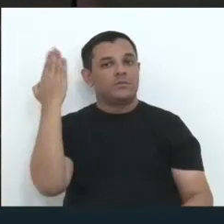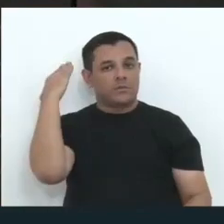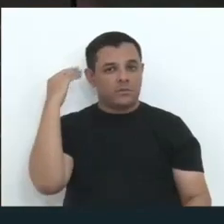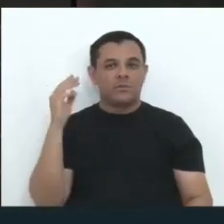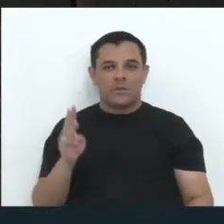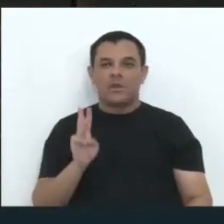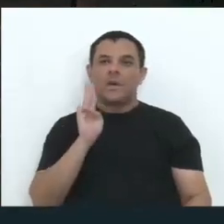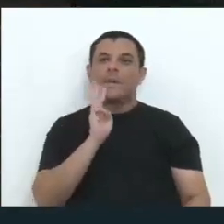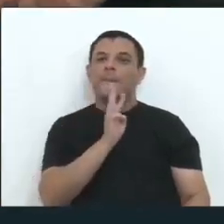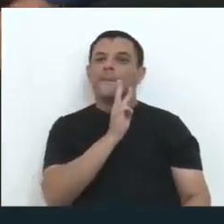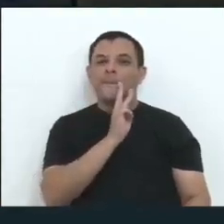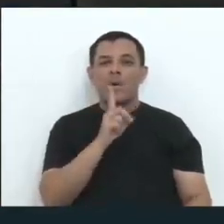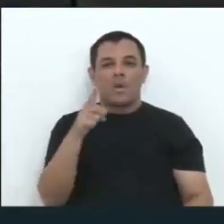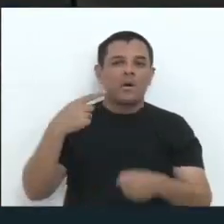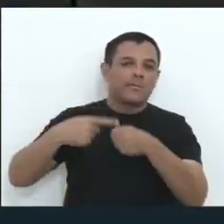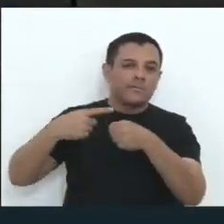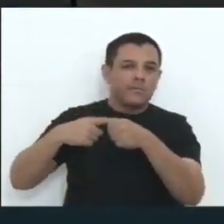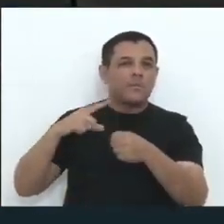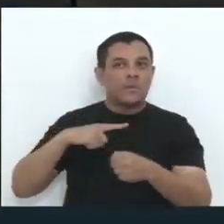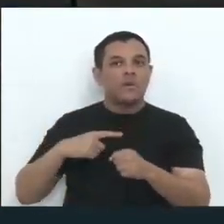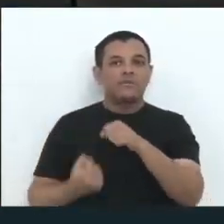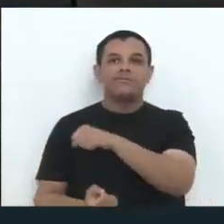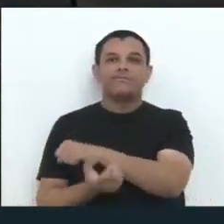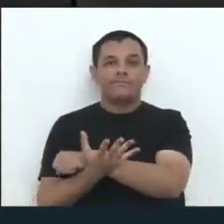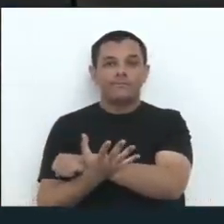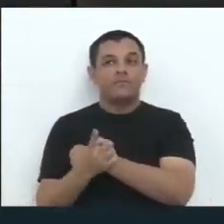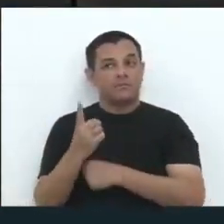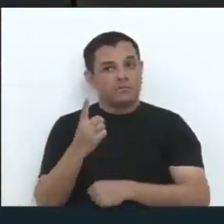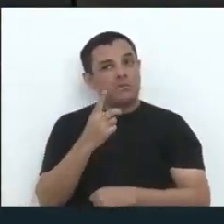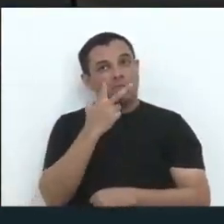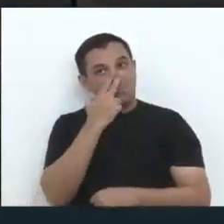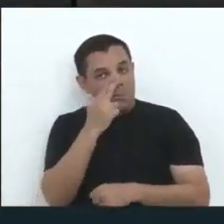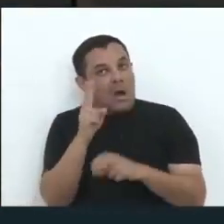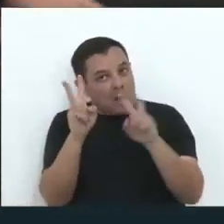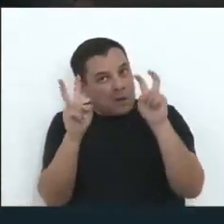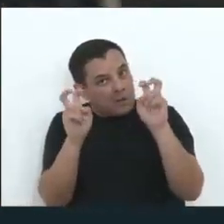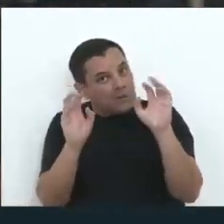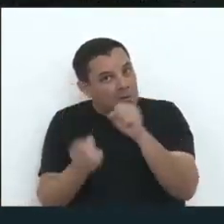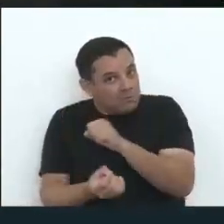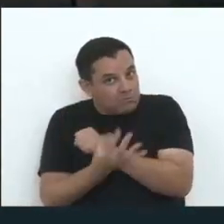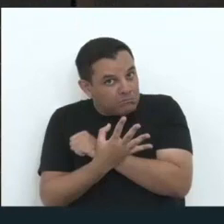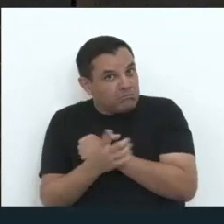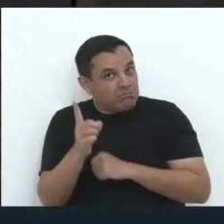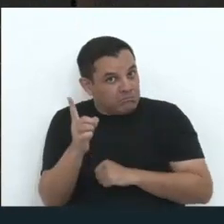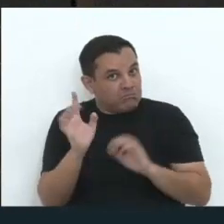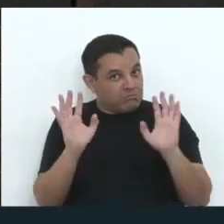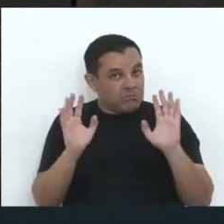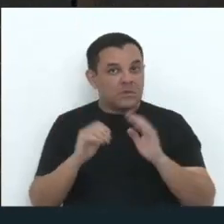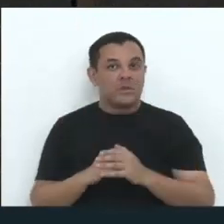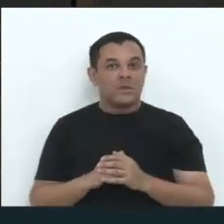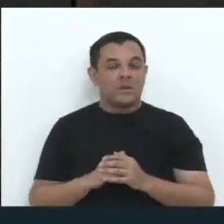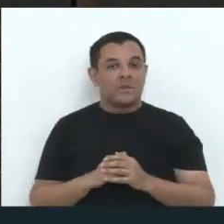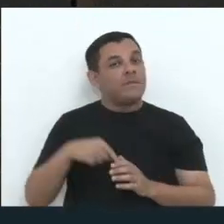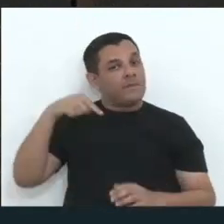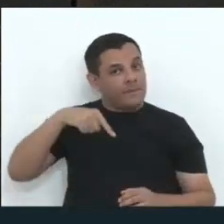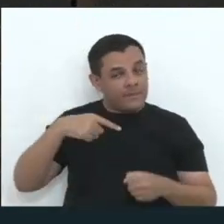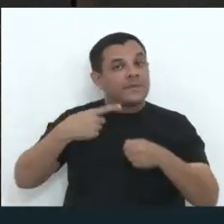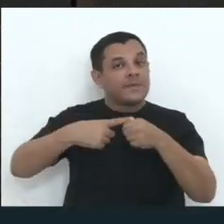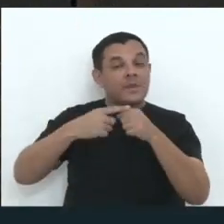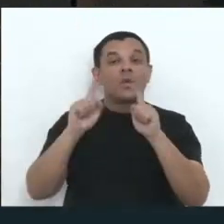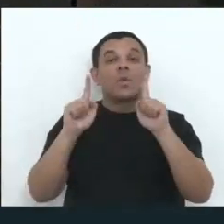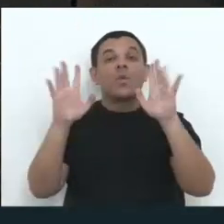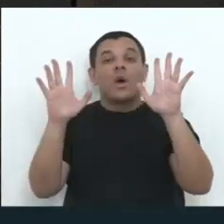Mauá, envolvendo questão de propina, salvo engano, né? Então, aqui na cidade de Guarulhos está acontecendo o